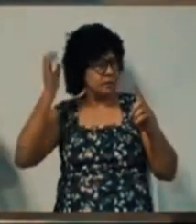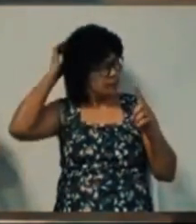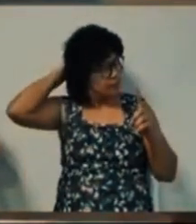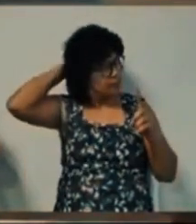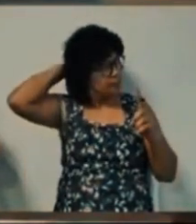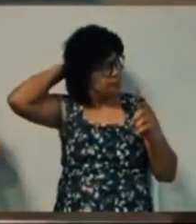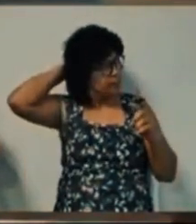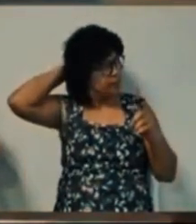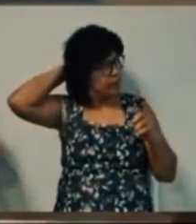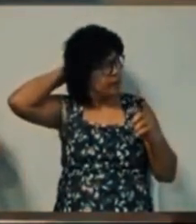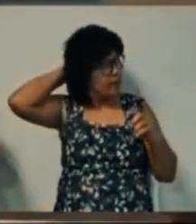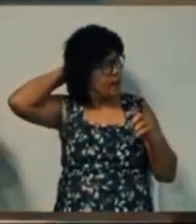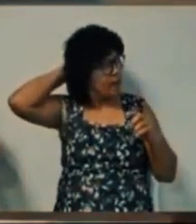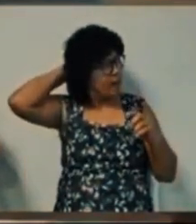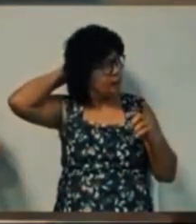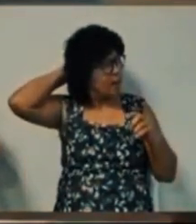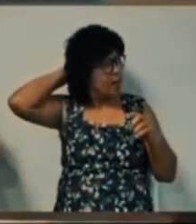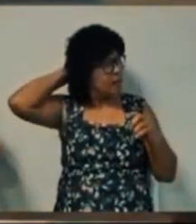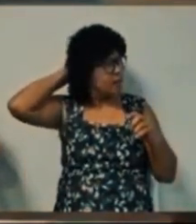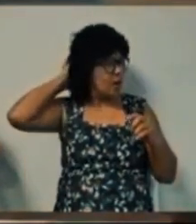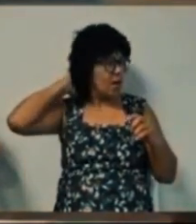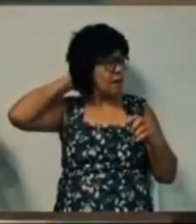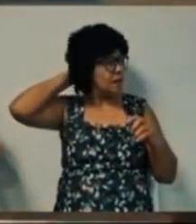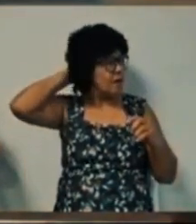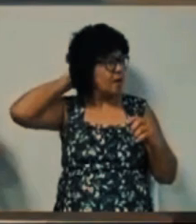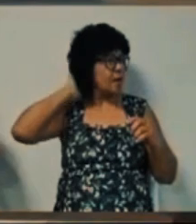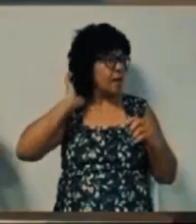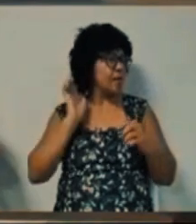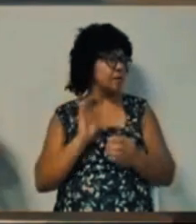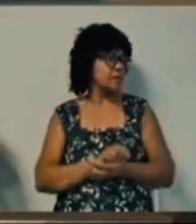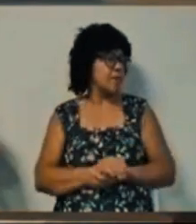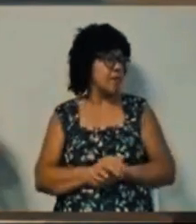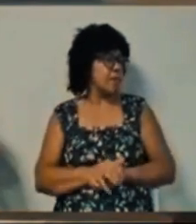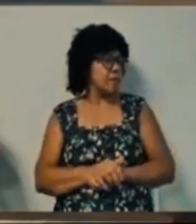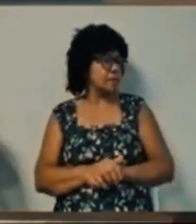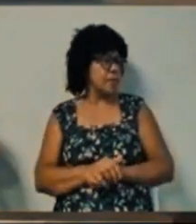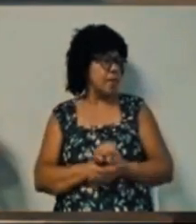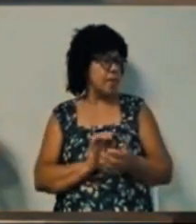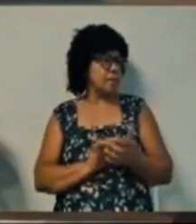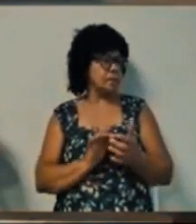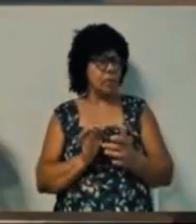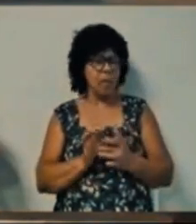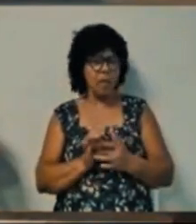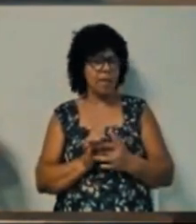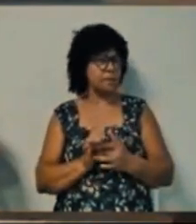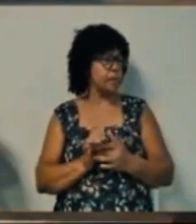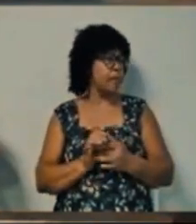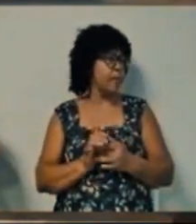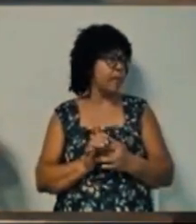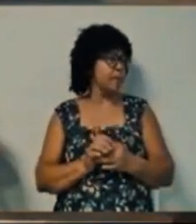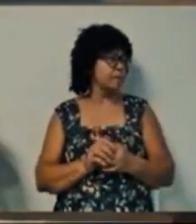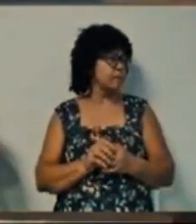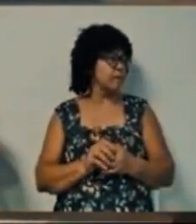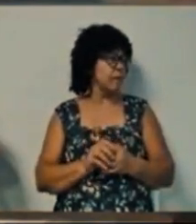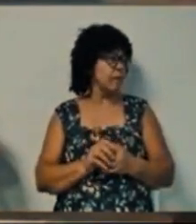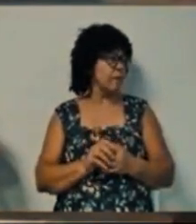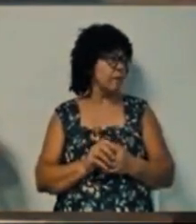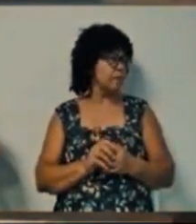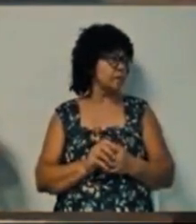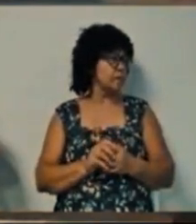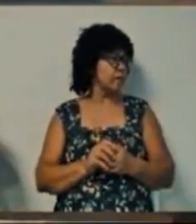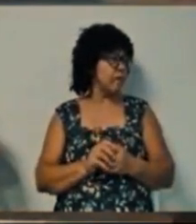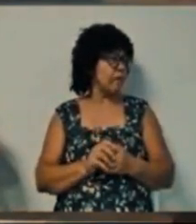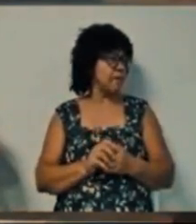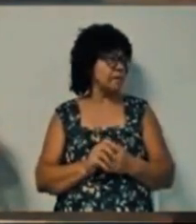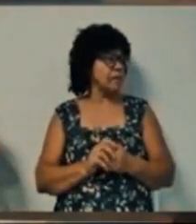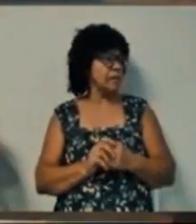discípulos, lá no versículo 16 de Mateus 28, e os 11 foram para a